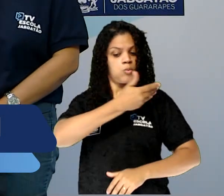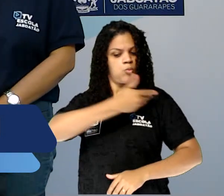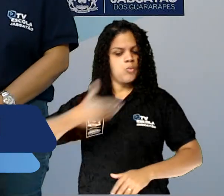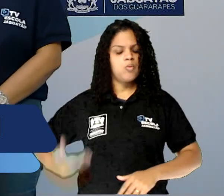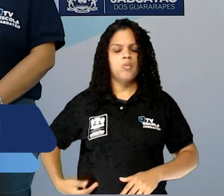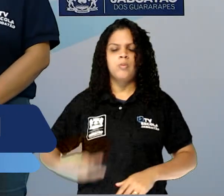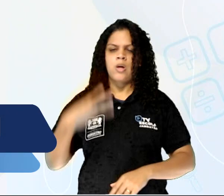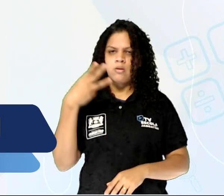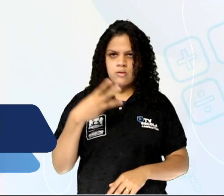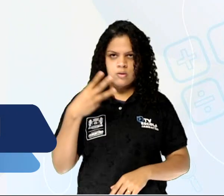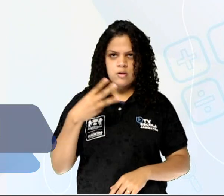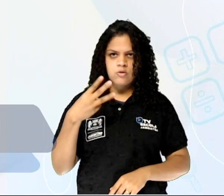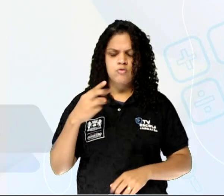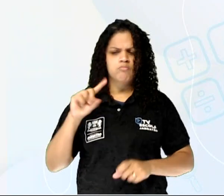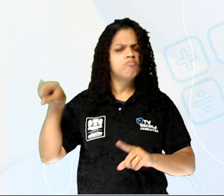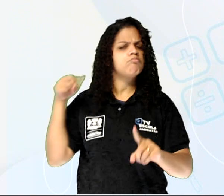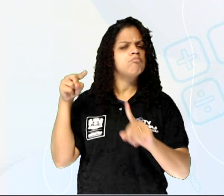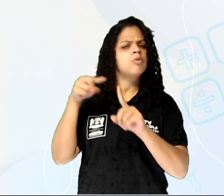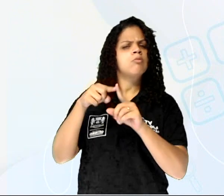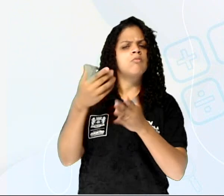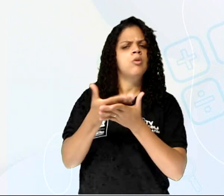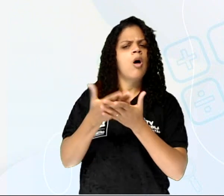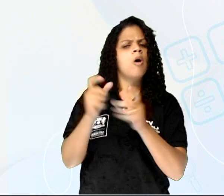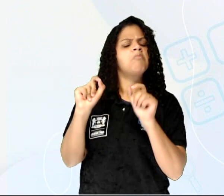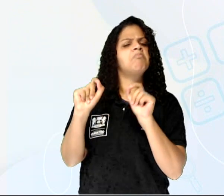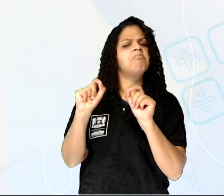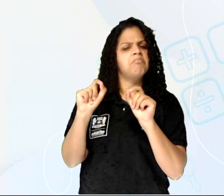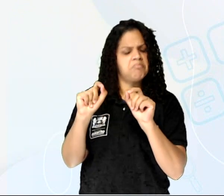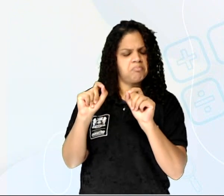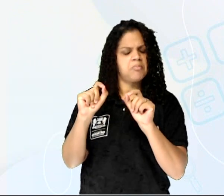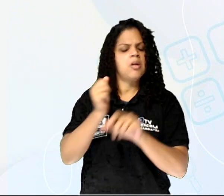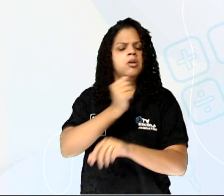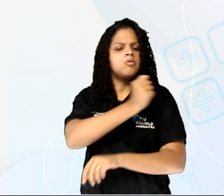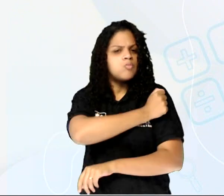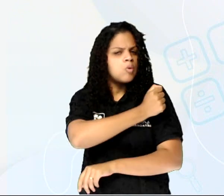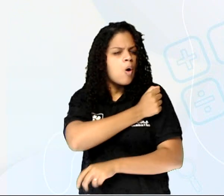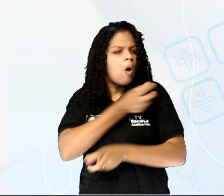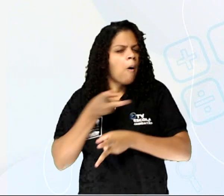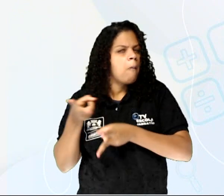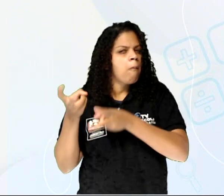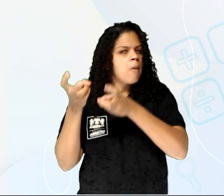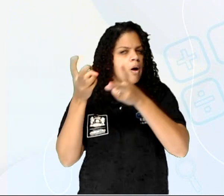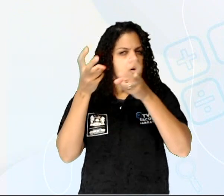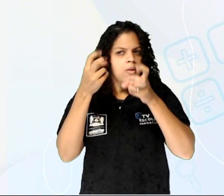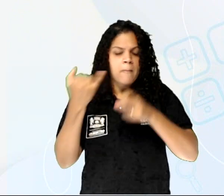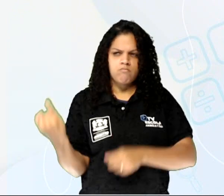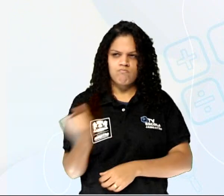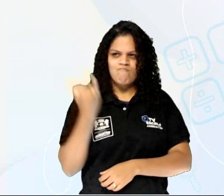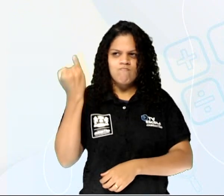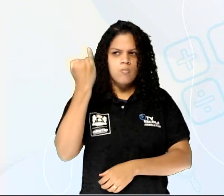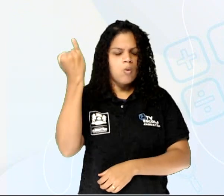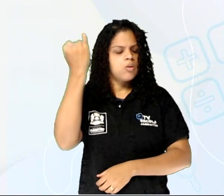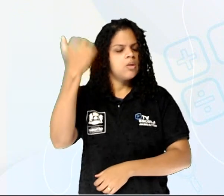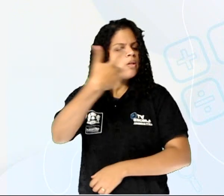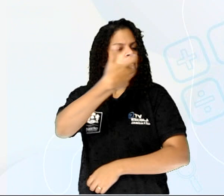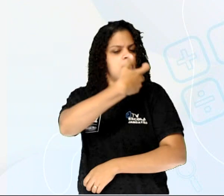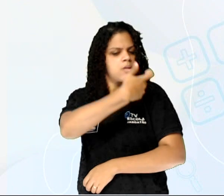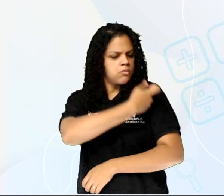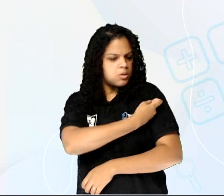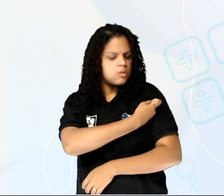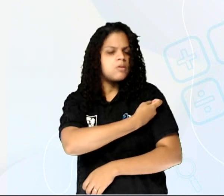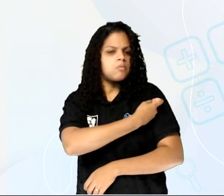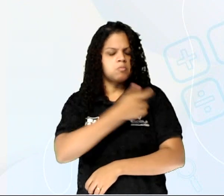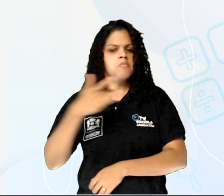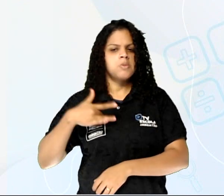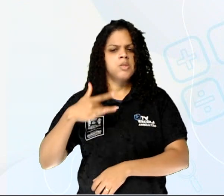O objetivo dessa aula é que os estudantes identifiquem a importância da vacinação para a saúde